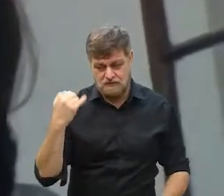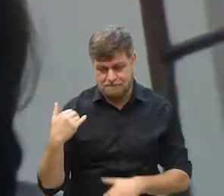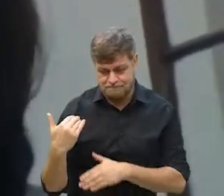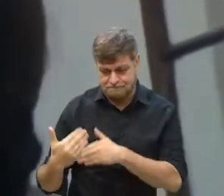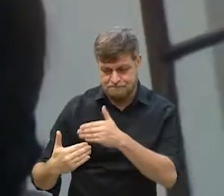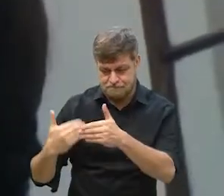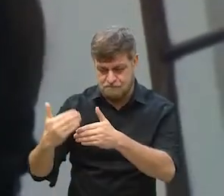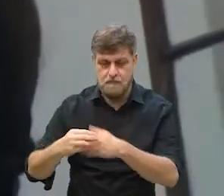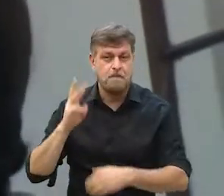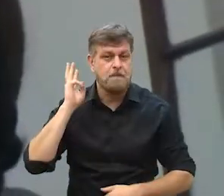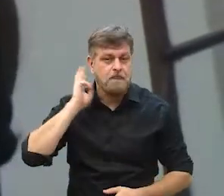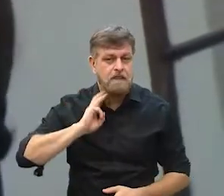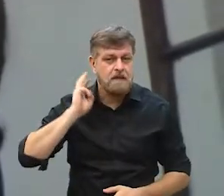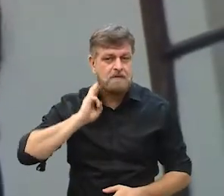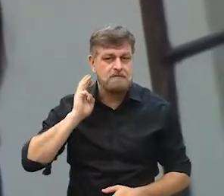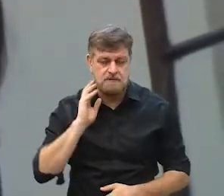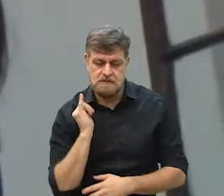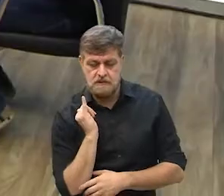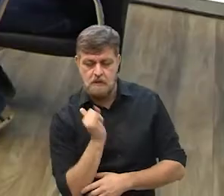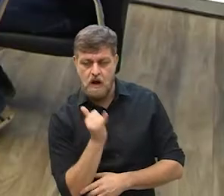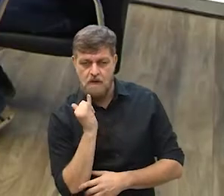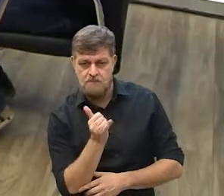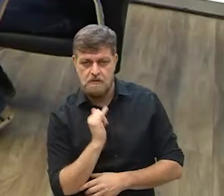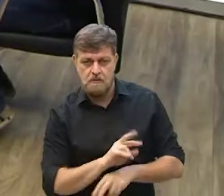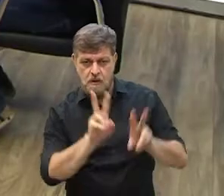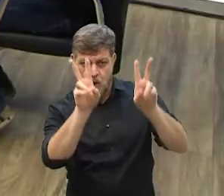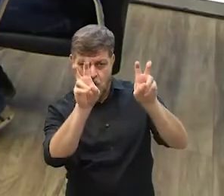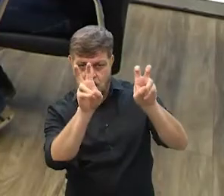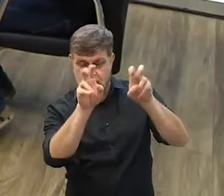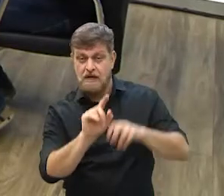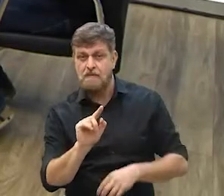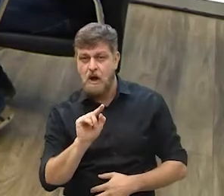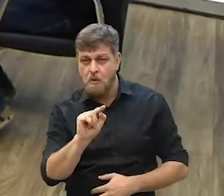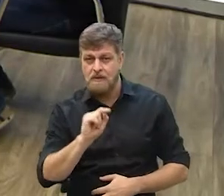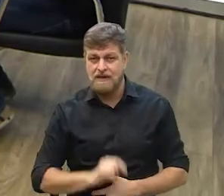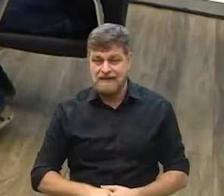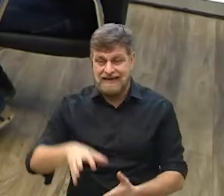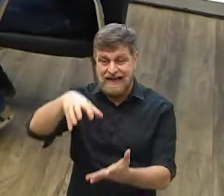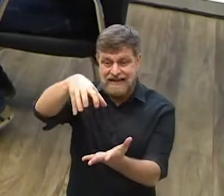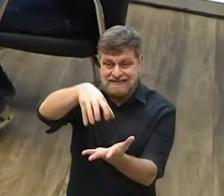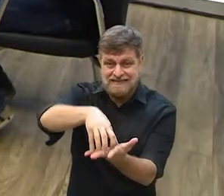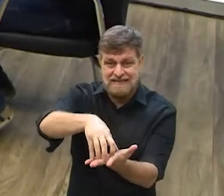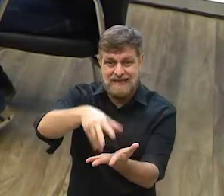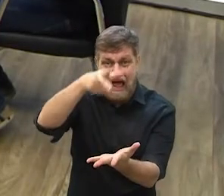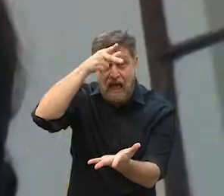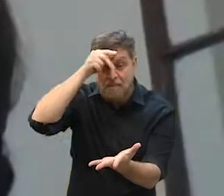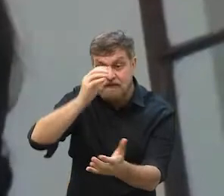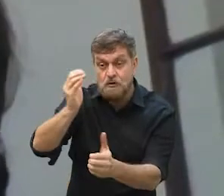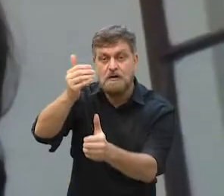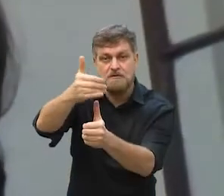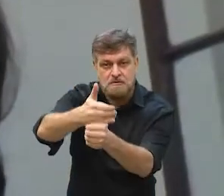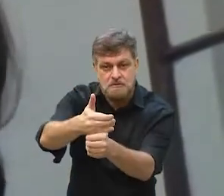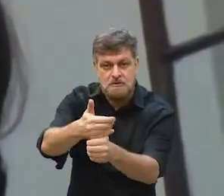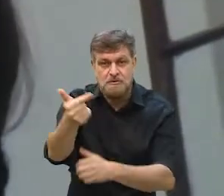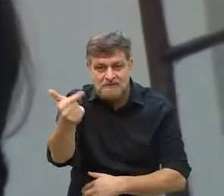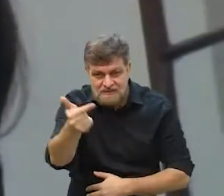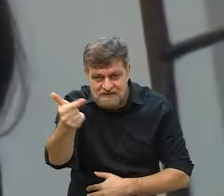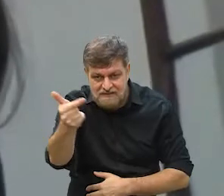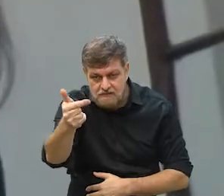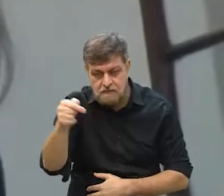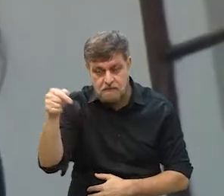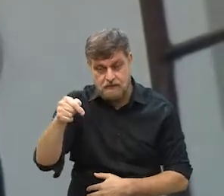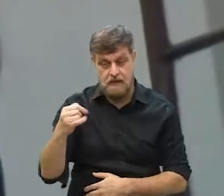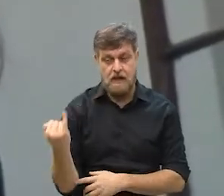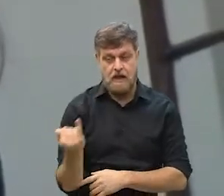o vereador Cecílio levantou uma questão, que é a questão aí da subprefeitura, eu vejo como muito